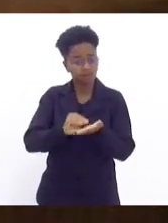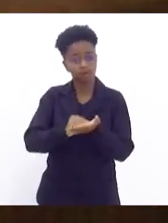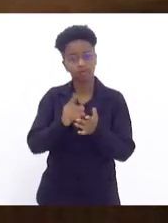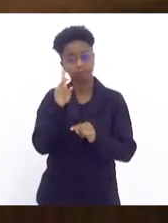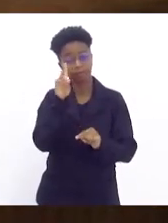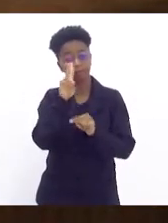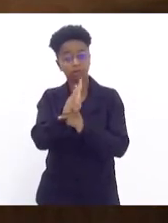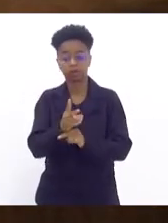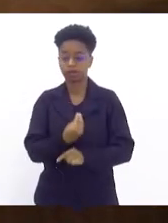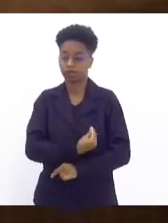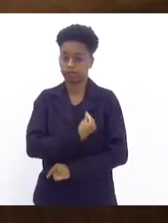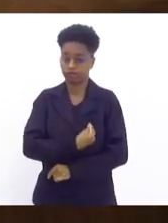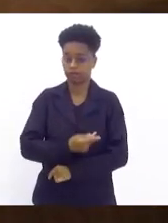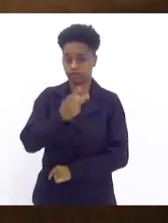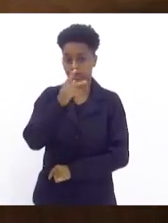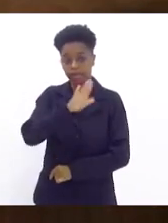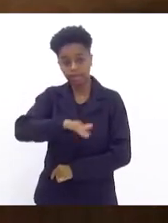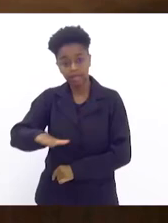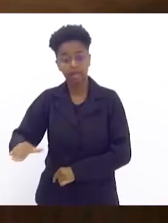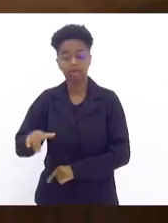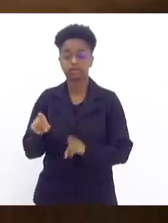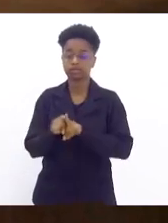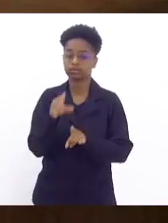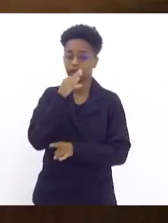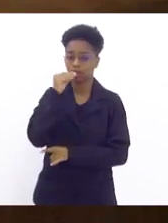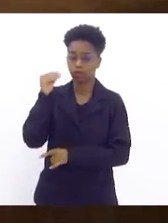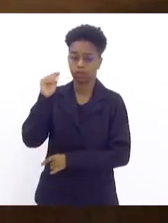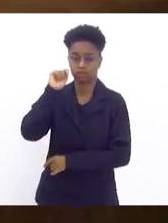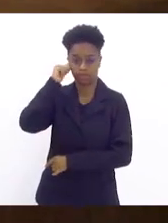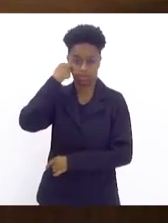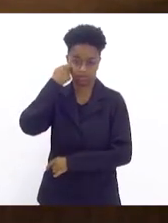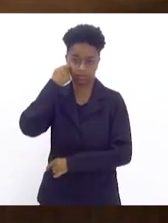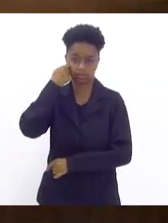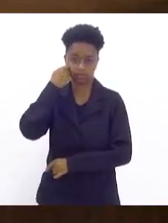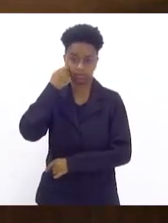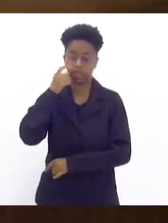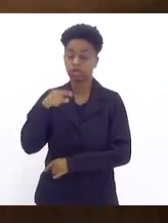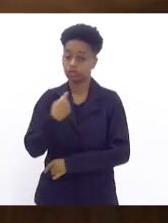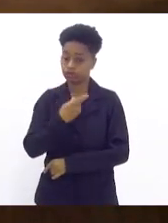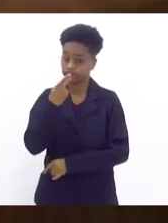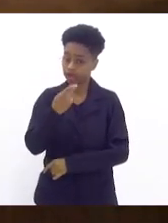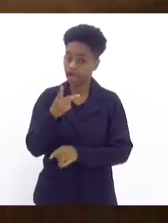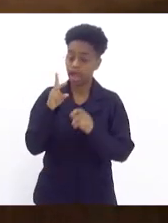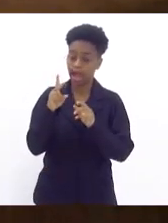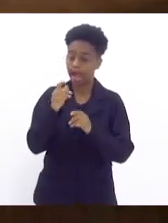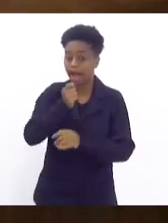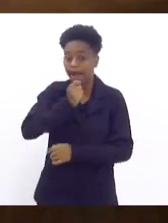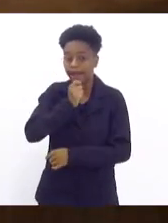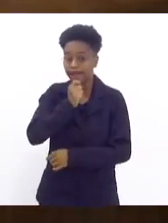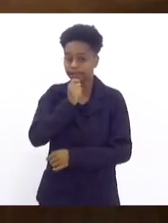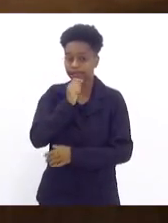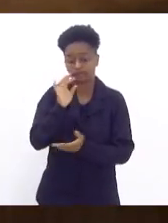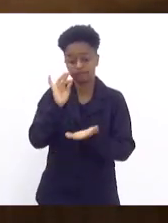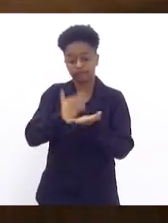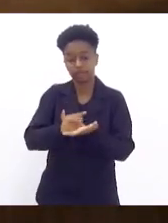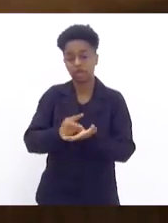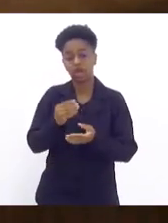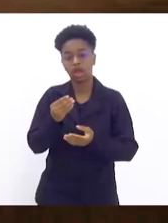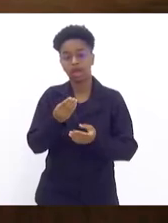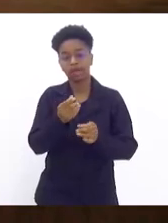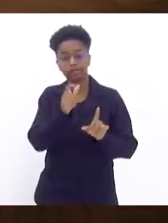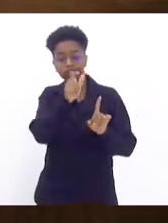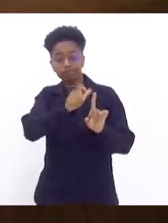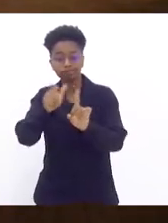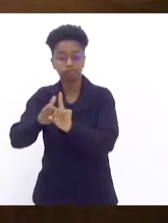a vida das nossas crianças e adolescentes ainda falamos de uma realidade que um jovem da Periferia